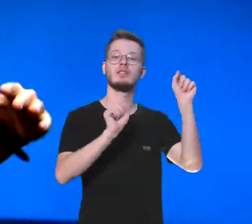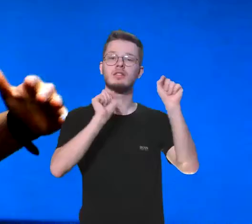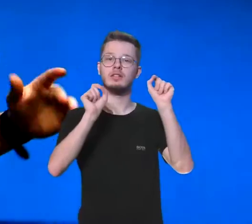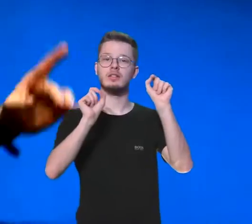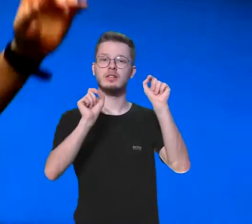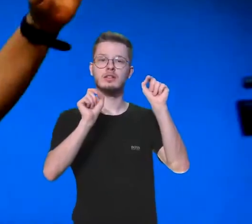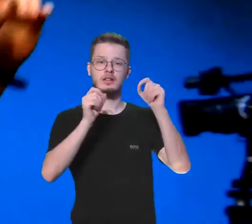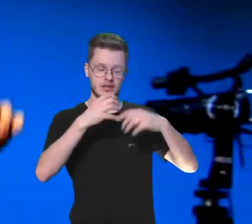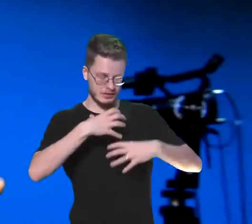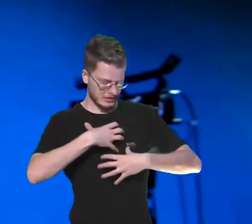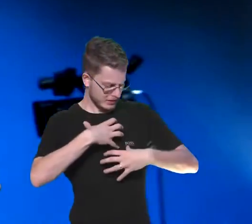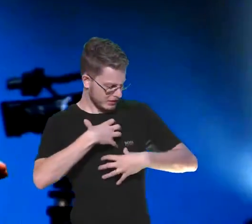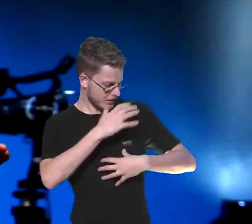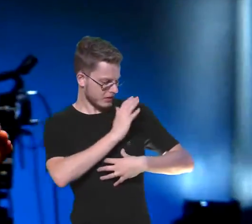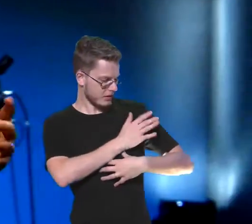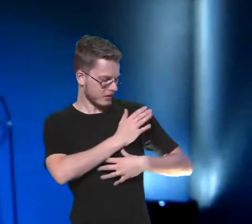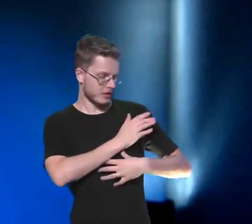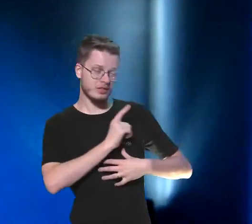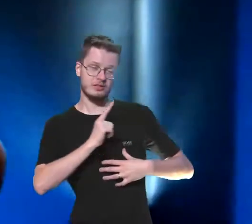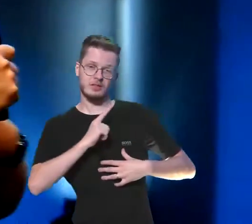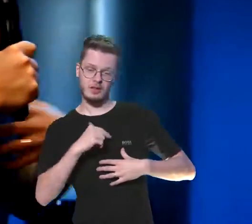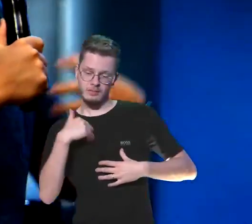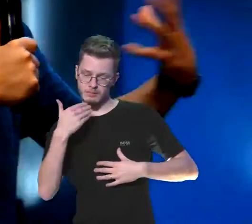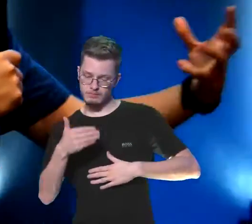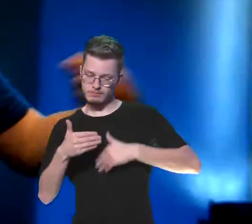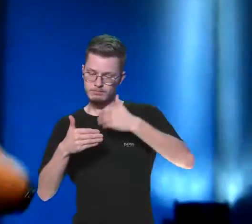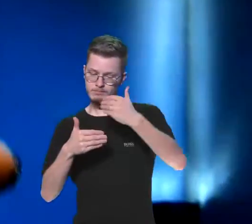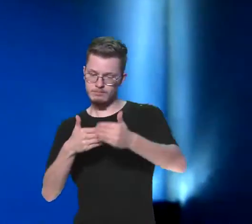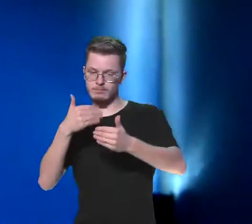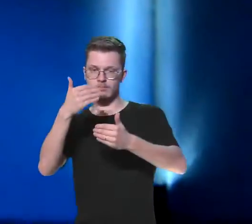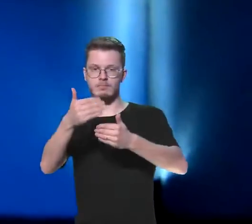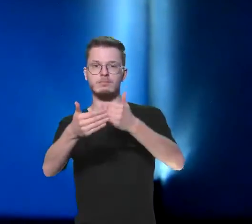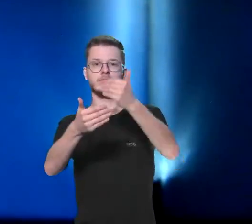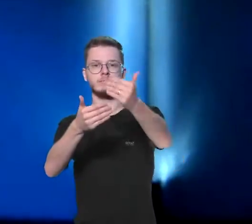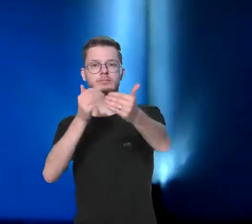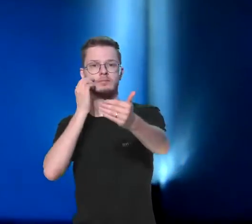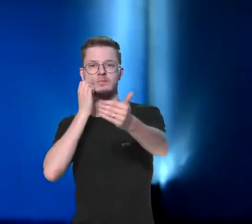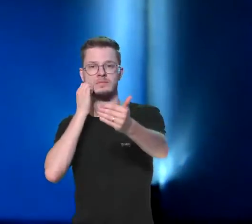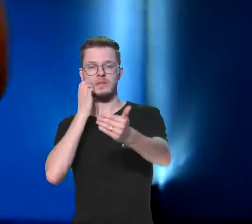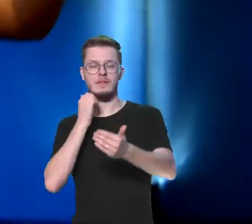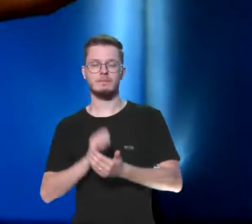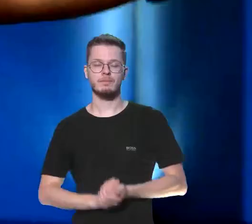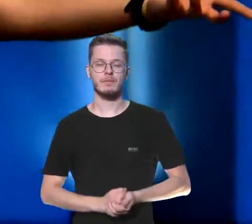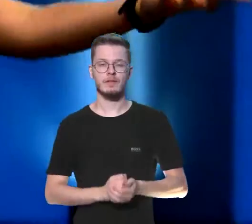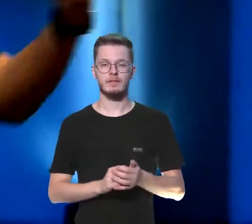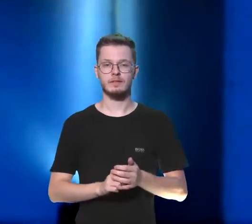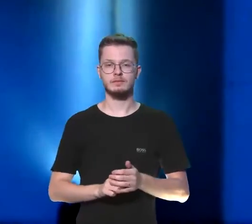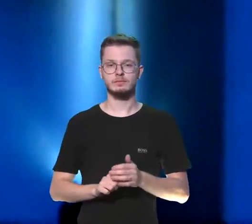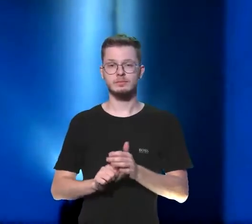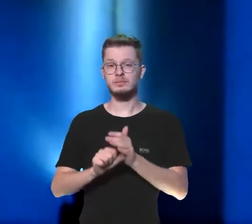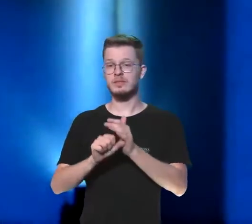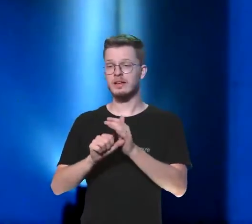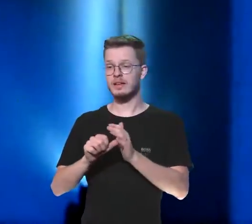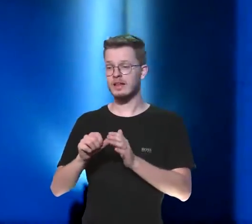coração têm estágios. Ele primeiro fala que aquele que se ira interiormente, sem